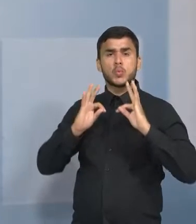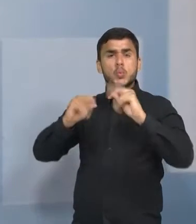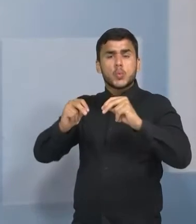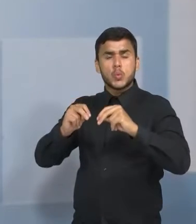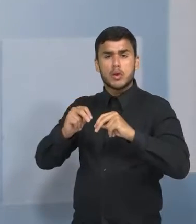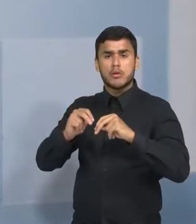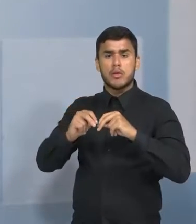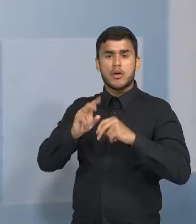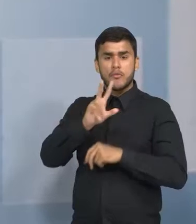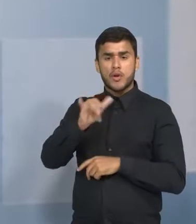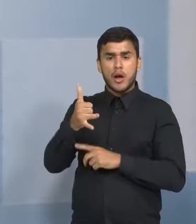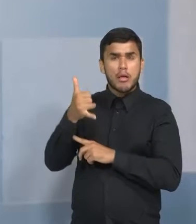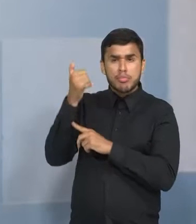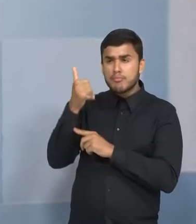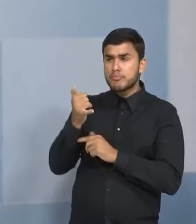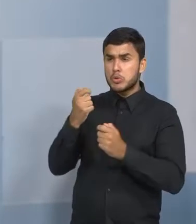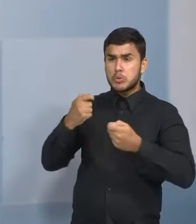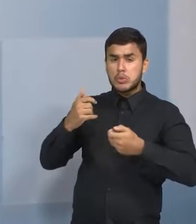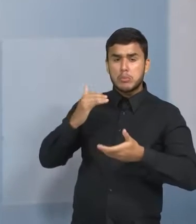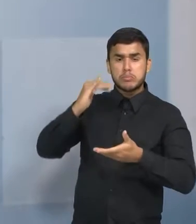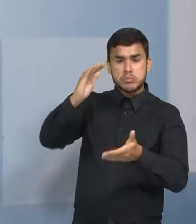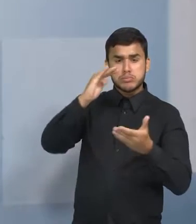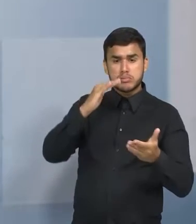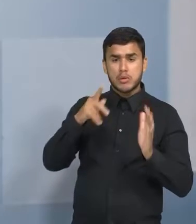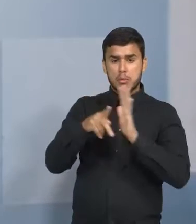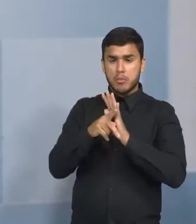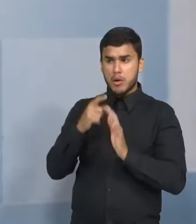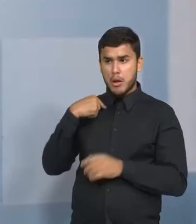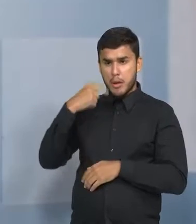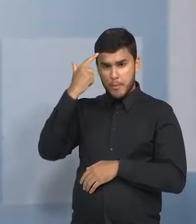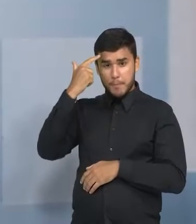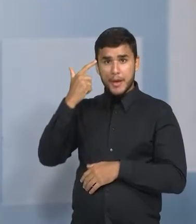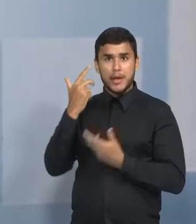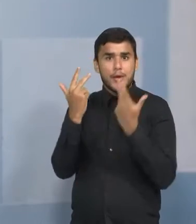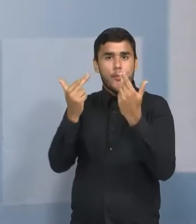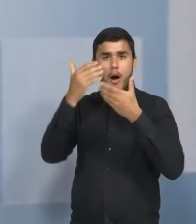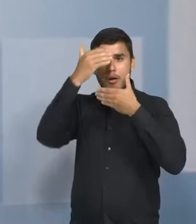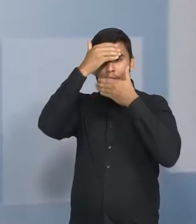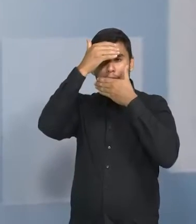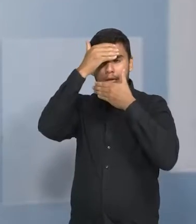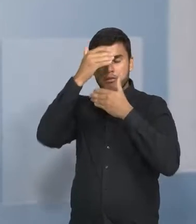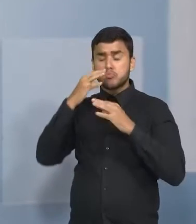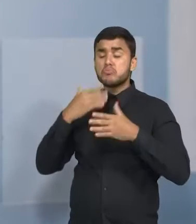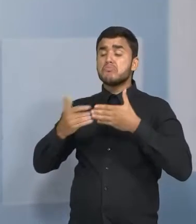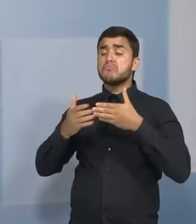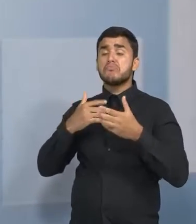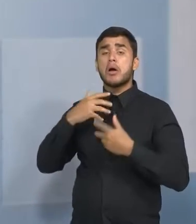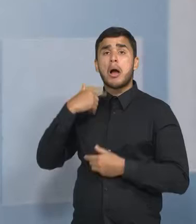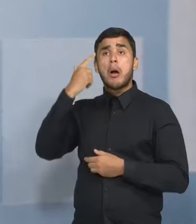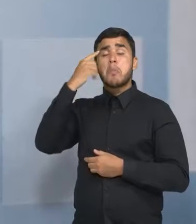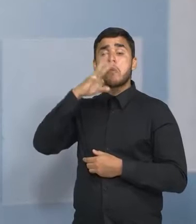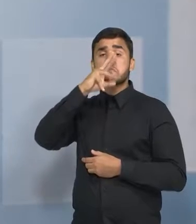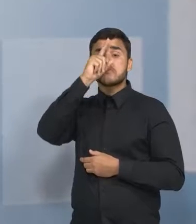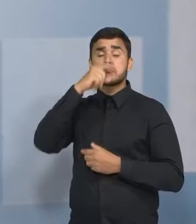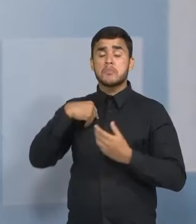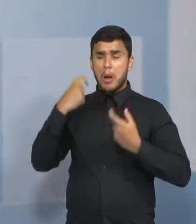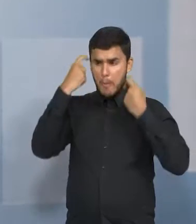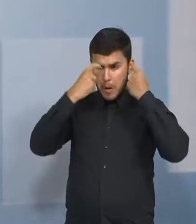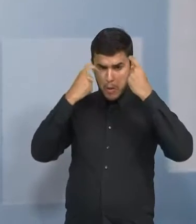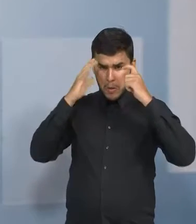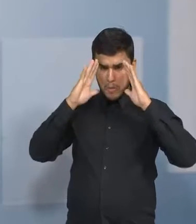grupos, eles usam estratégias terroristas mesmo. Literalmente, eles não têm nenhuma